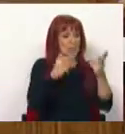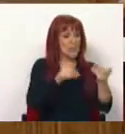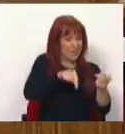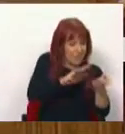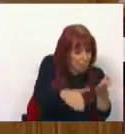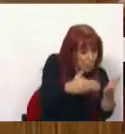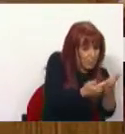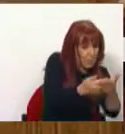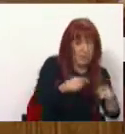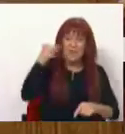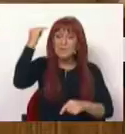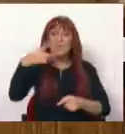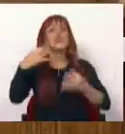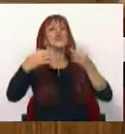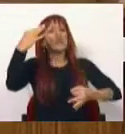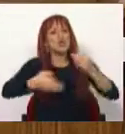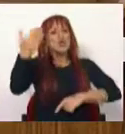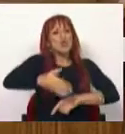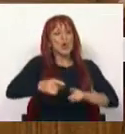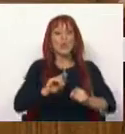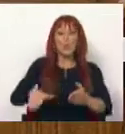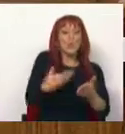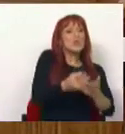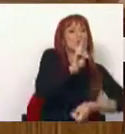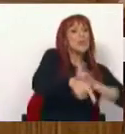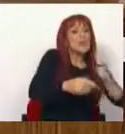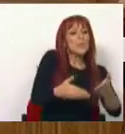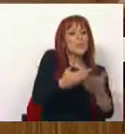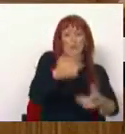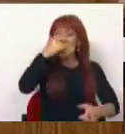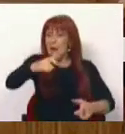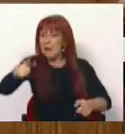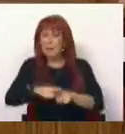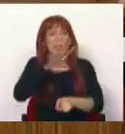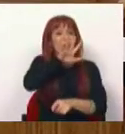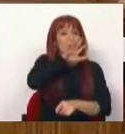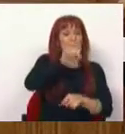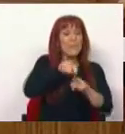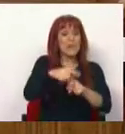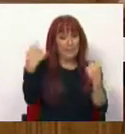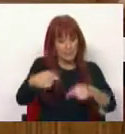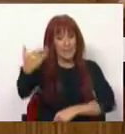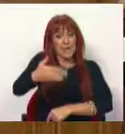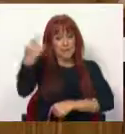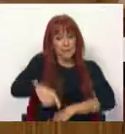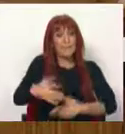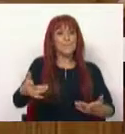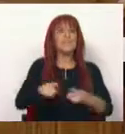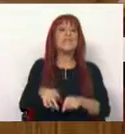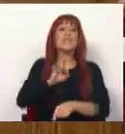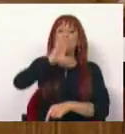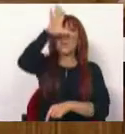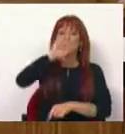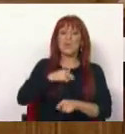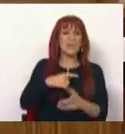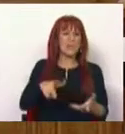propõe e aquilo que é socialmente justo, entre aquilo que se propõe e aquilo que as pessoas e as famílias têm direito. E, Sr.